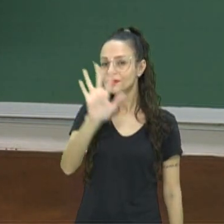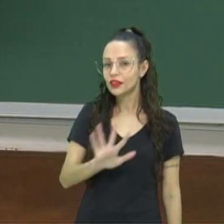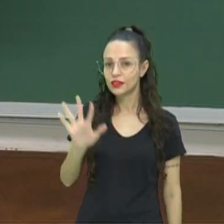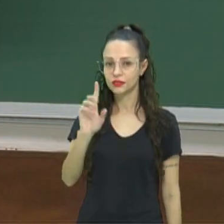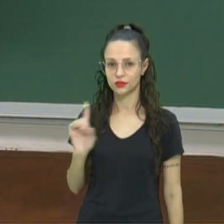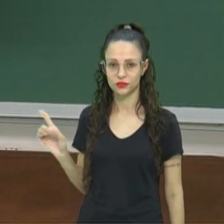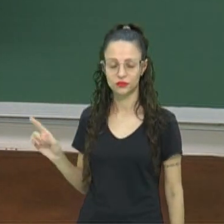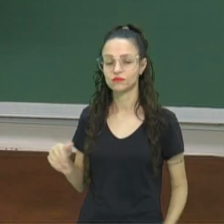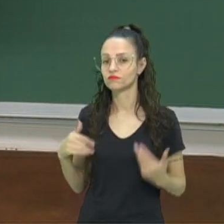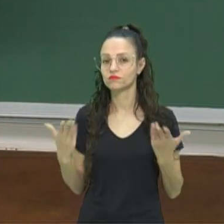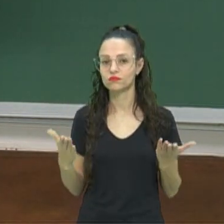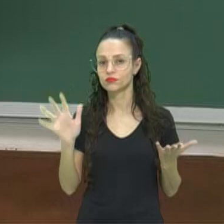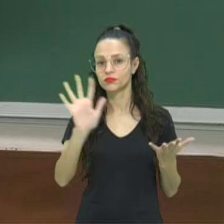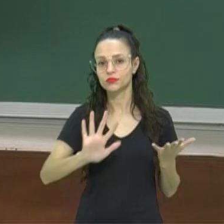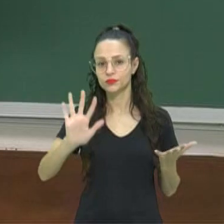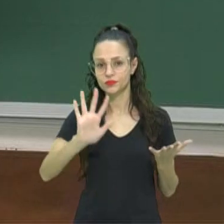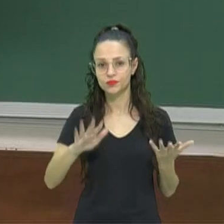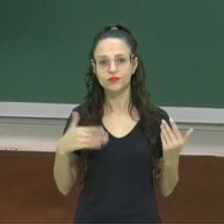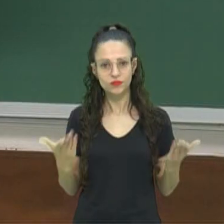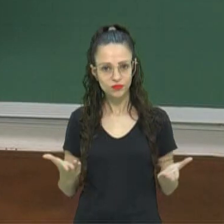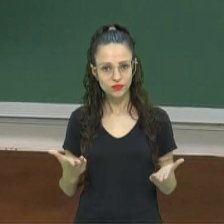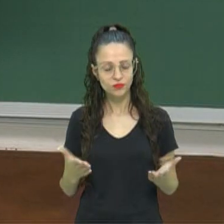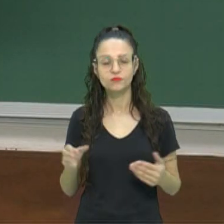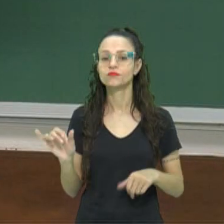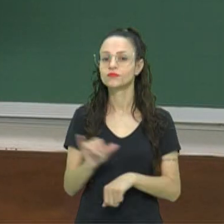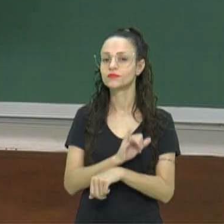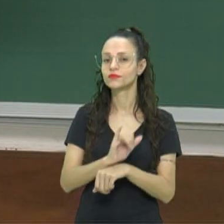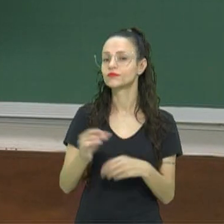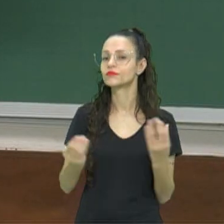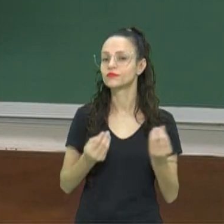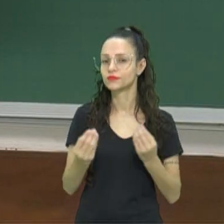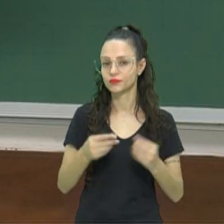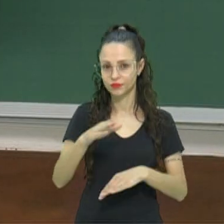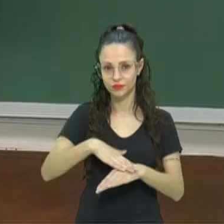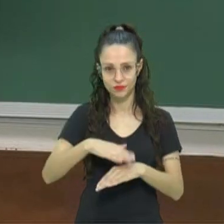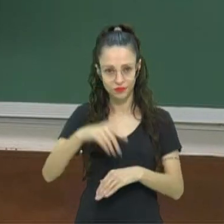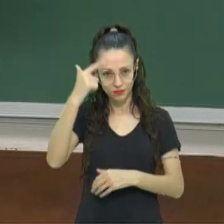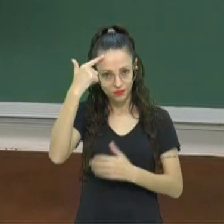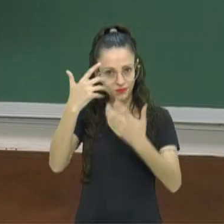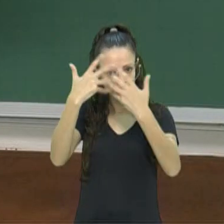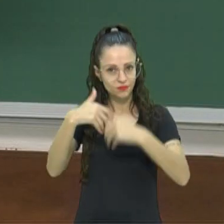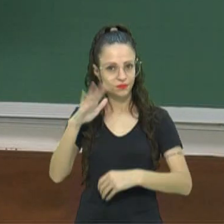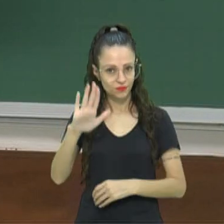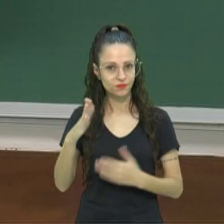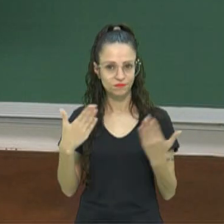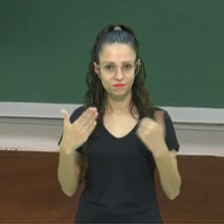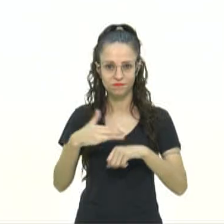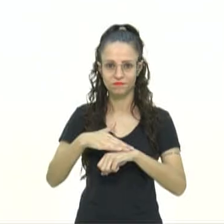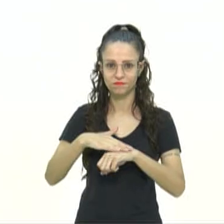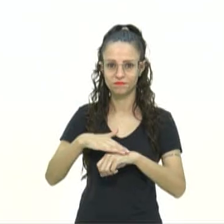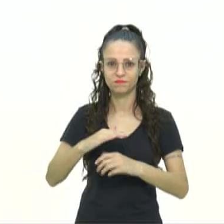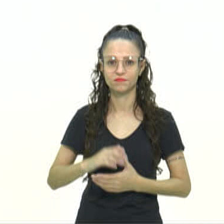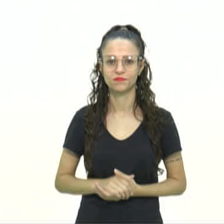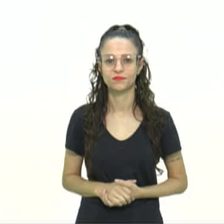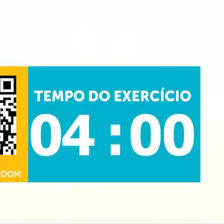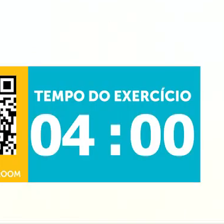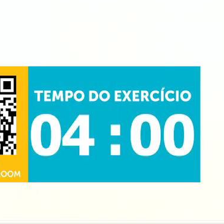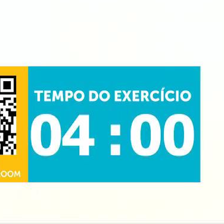ó, qual é a área? E daí, que estratégia você vai usar? Pensa um pouquinho e nós já conversamos.